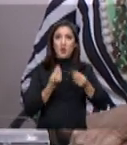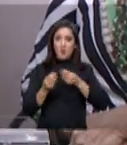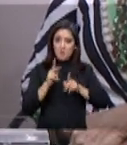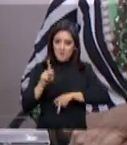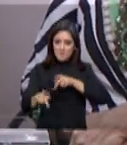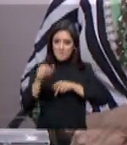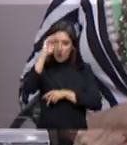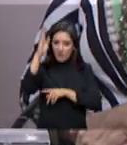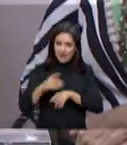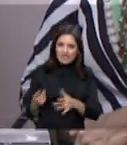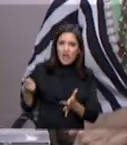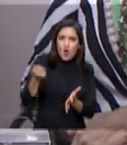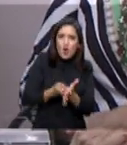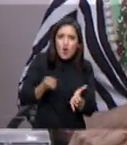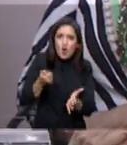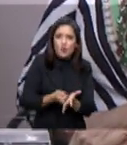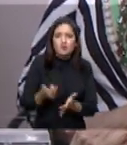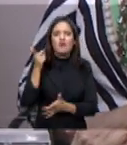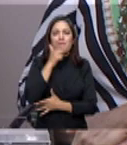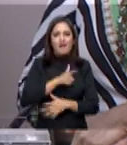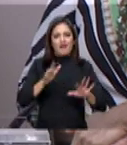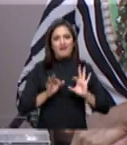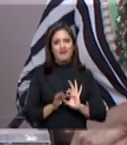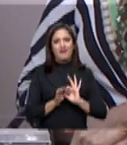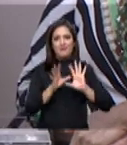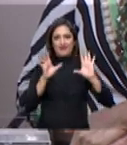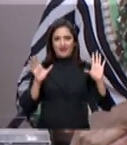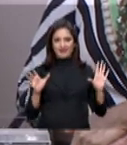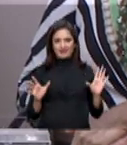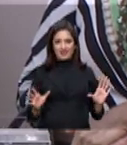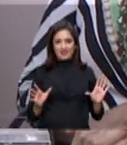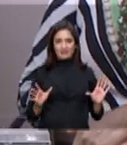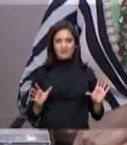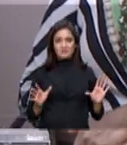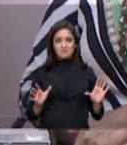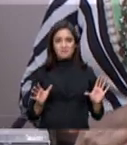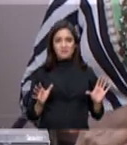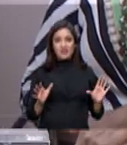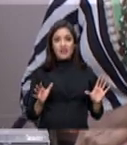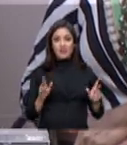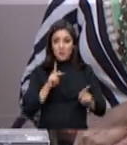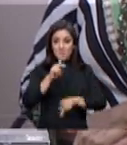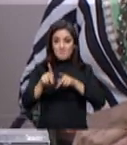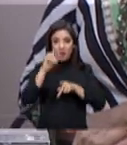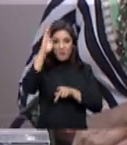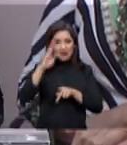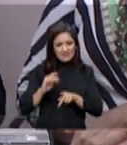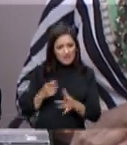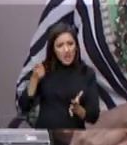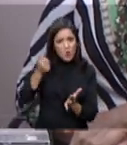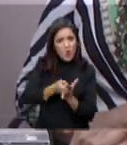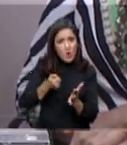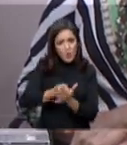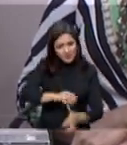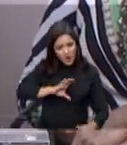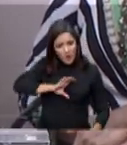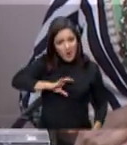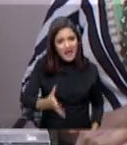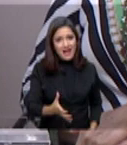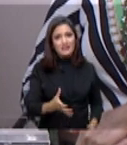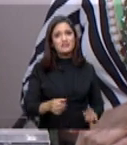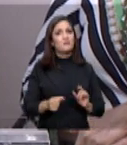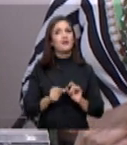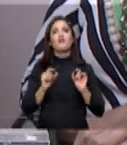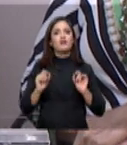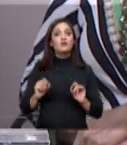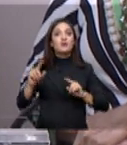povo brasileiro por liberdade, da luta e da coragem do povo brasileiro naquilo que tem sido o